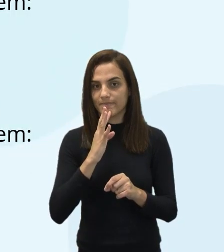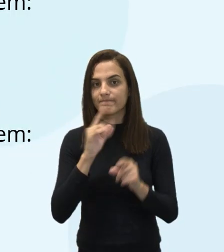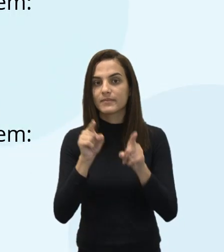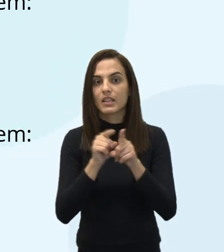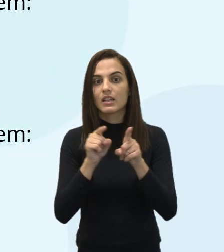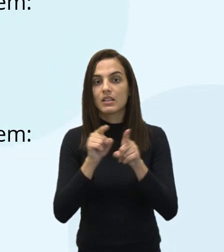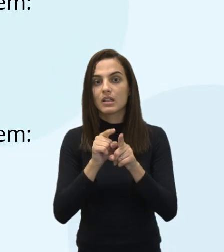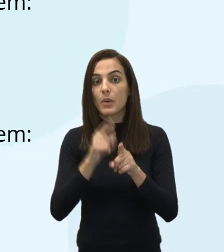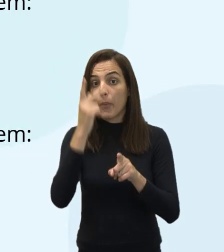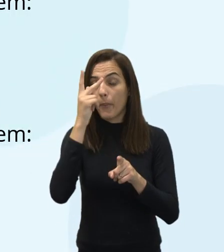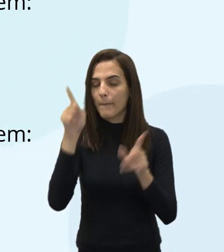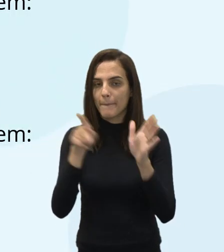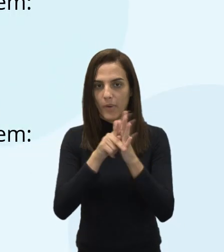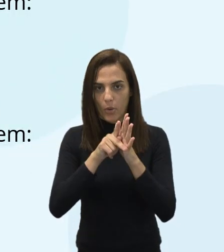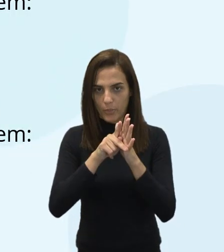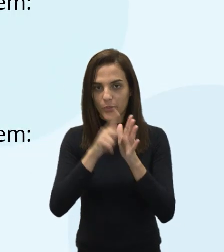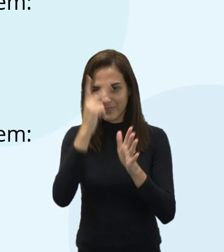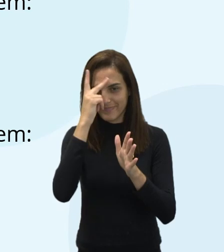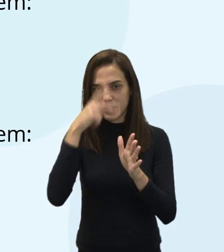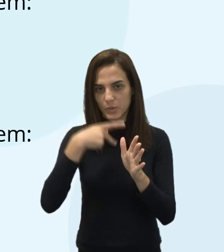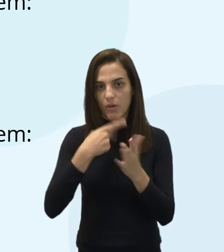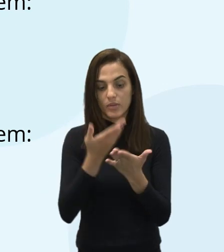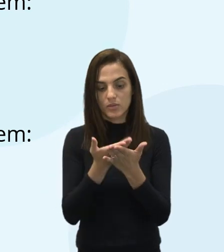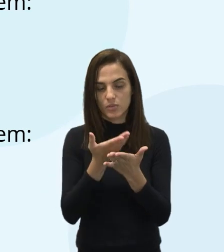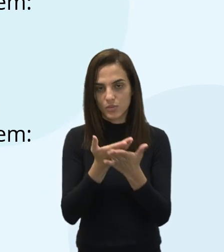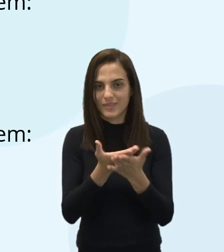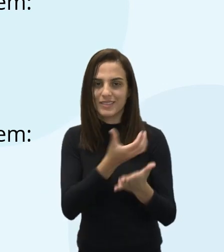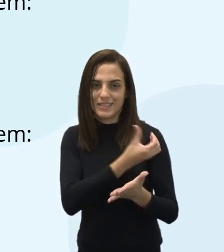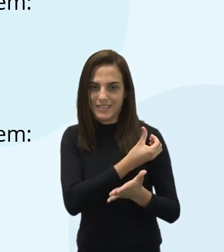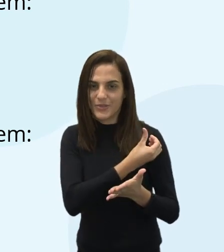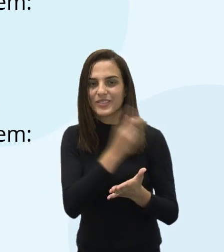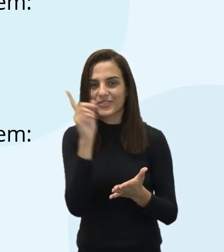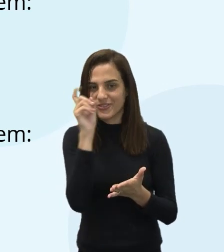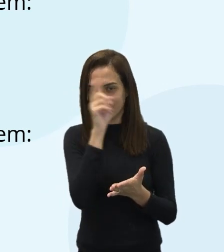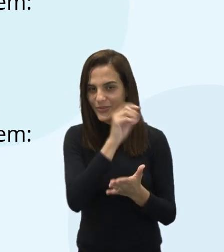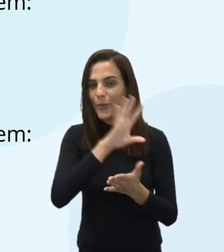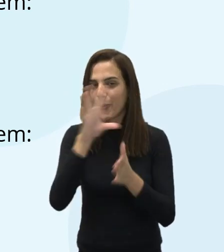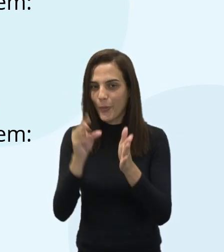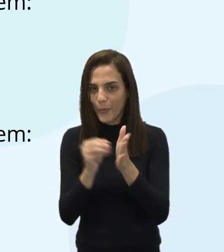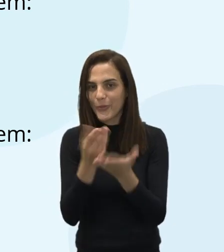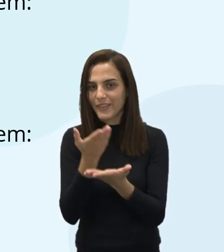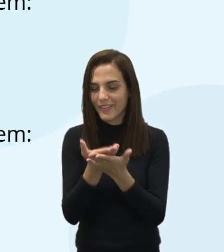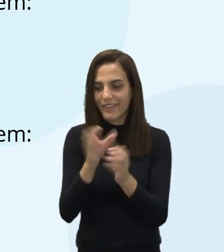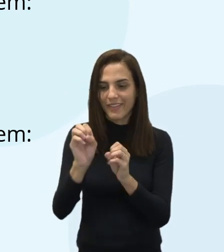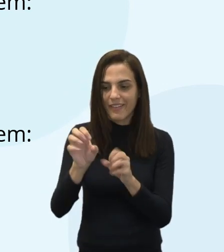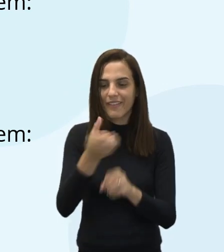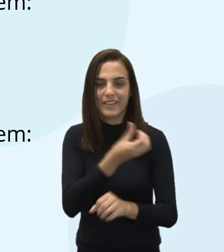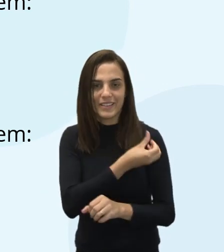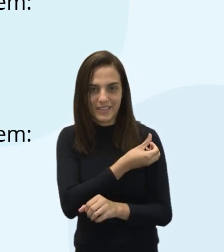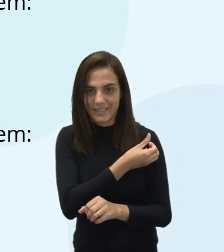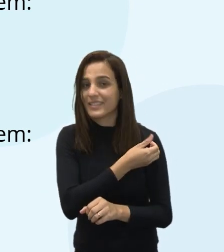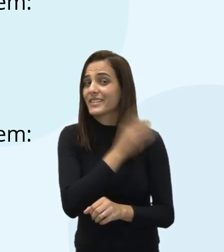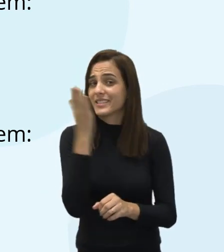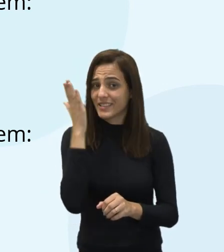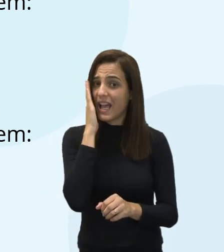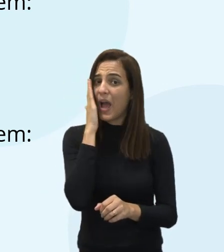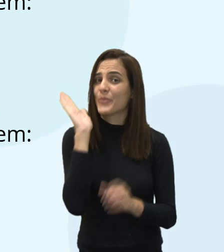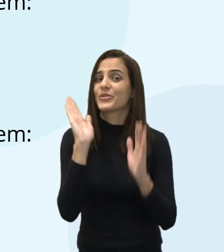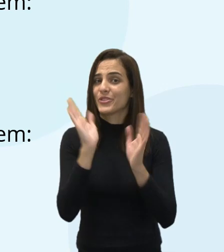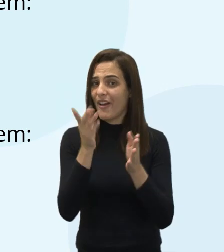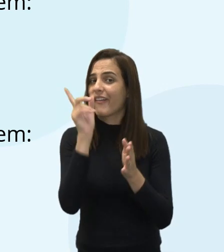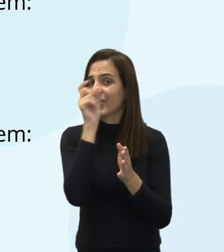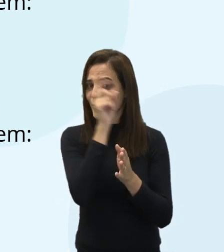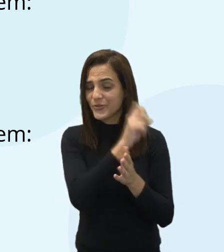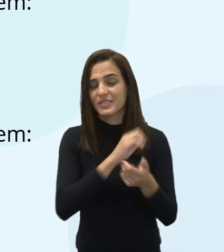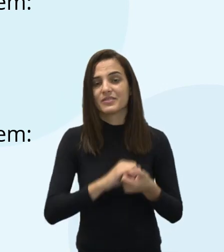seu próprio estudo, que ali no sexto ano é difícil, né? Todo mundo que dá aula para o sexto ano sabe como é difícil, né? Vamos direto para o céu, quem dá aula para o sexto